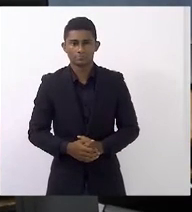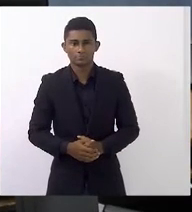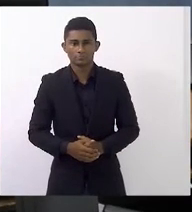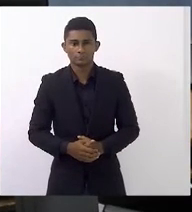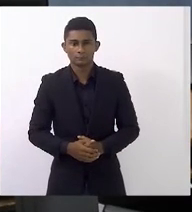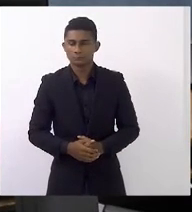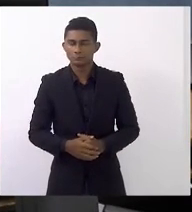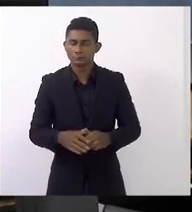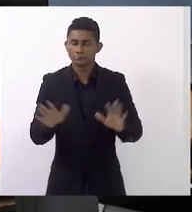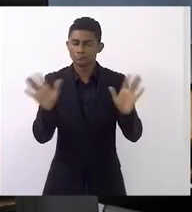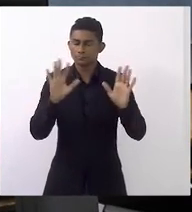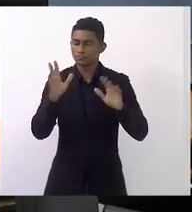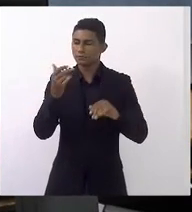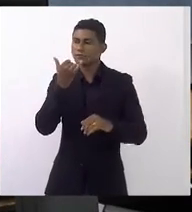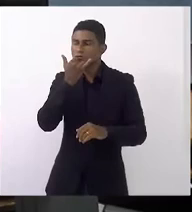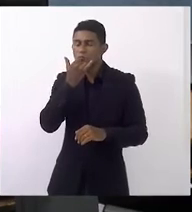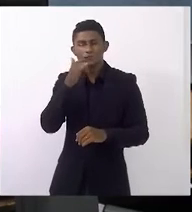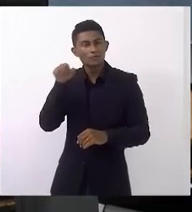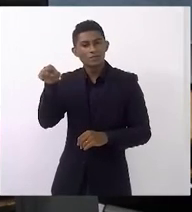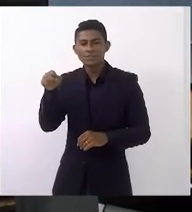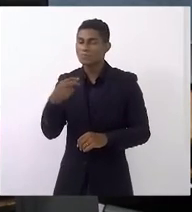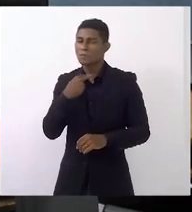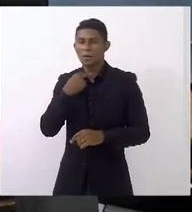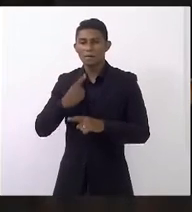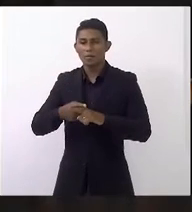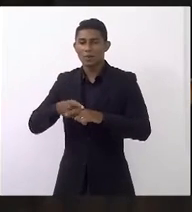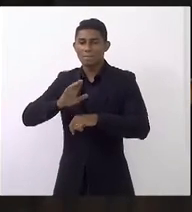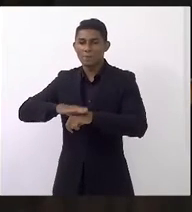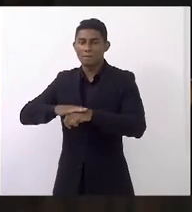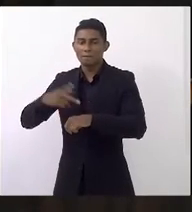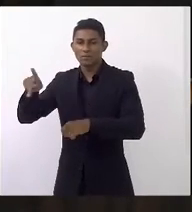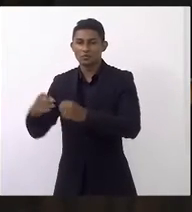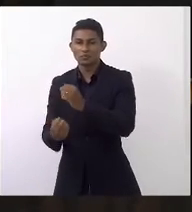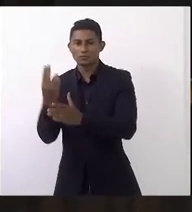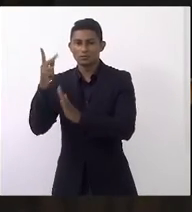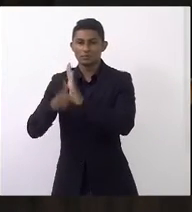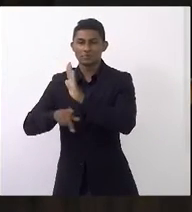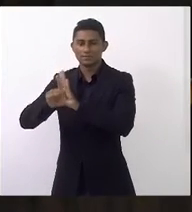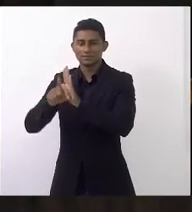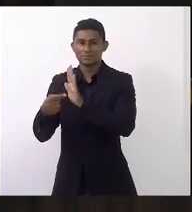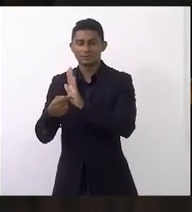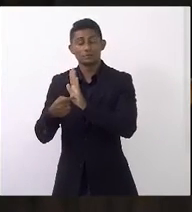Não, desculpa, deputado. Vossa Excelência não pode, por ser autora. Deputada Alana Passos.